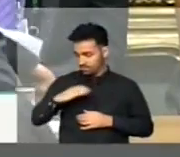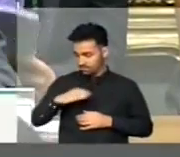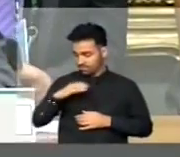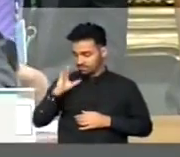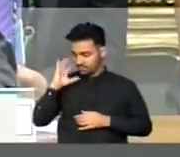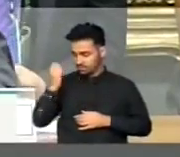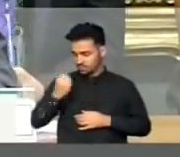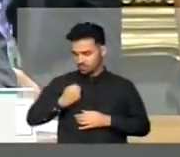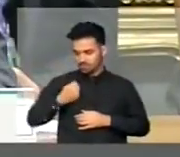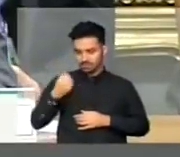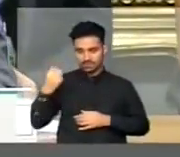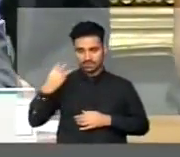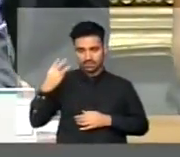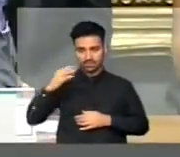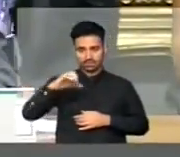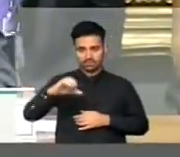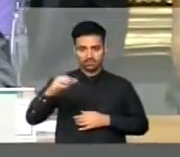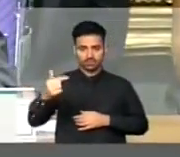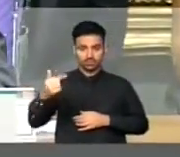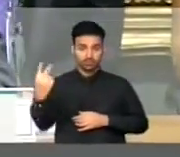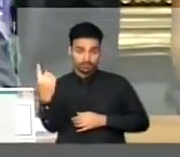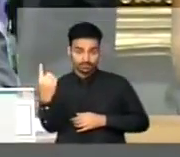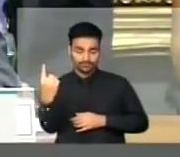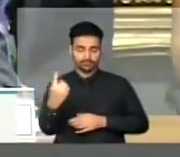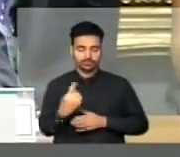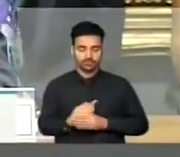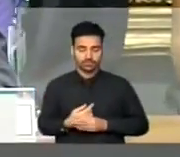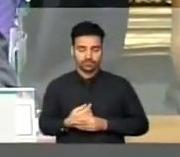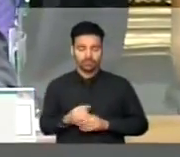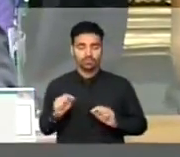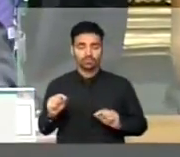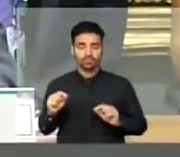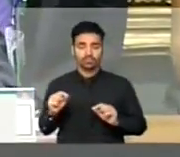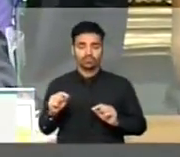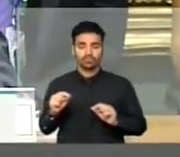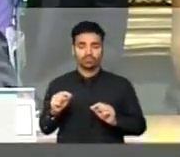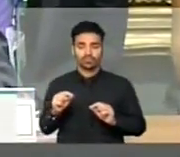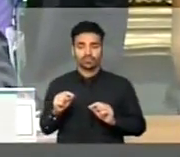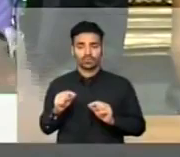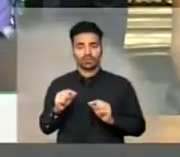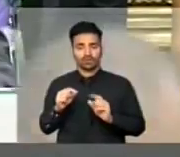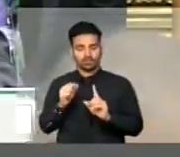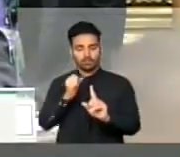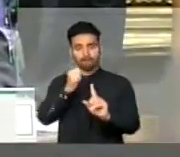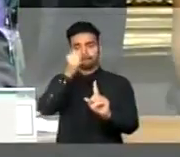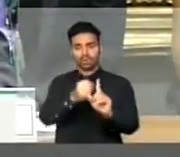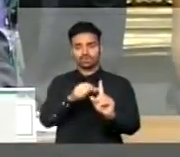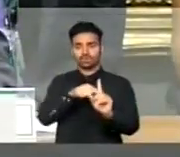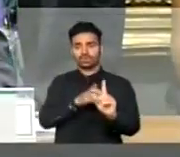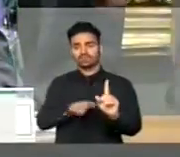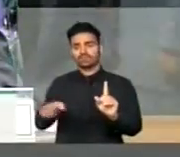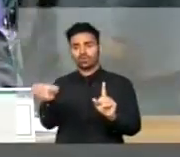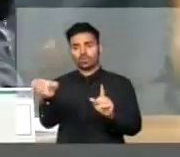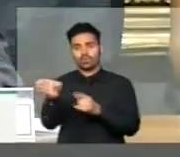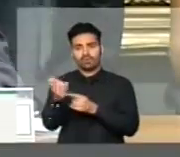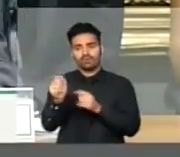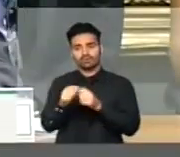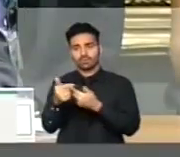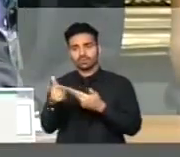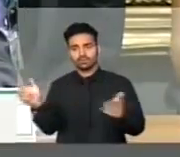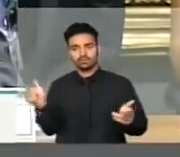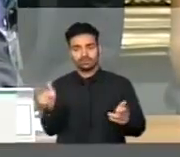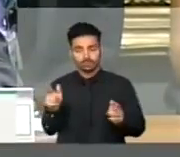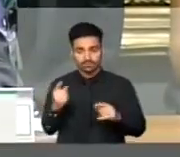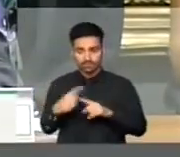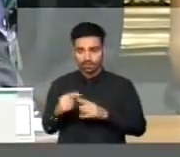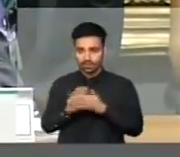segurança 33921, sob o prisma do desvio de poder, não tendo sido sequer interposto recurso